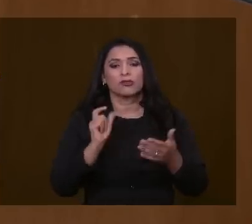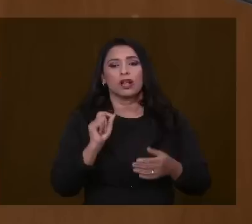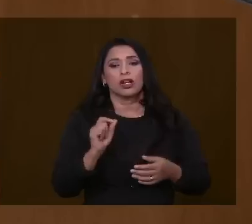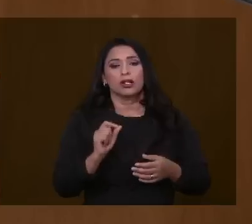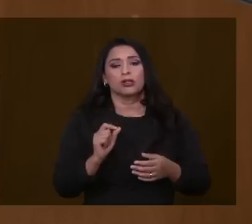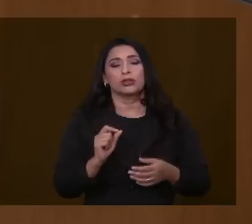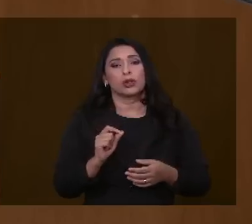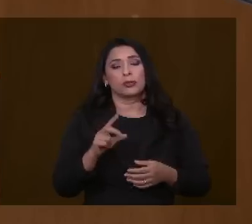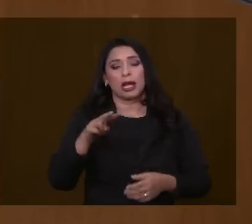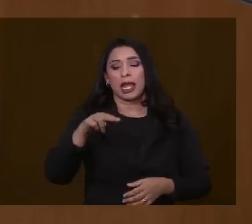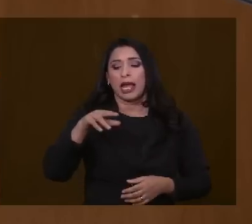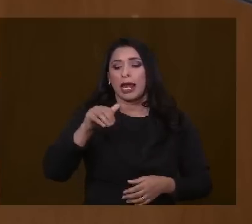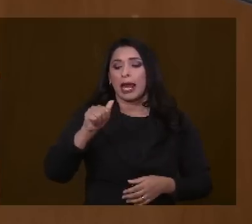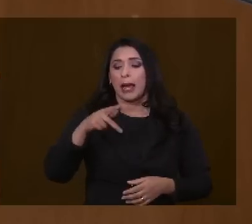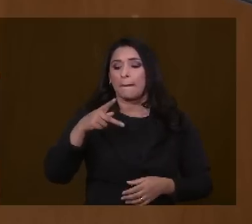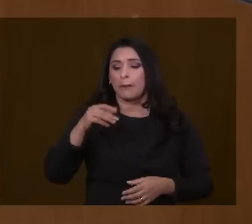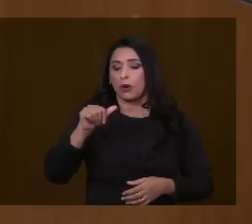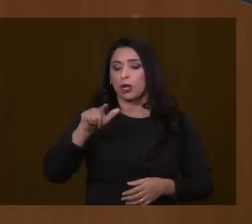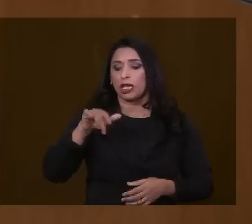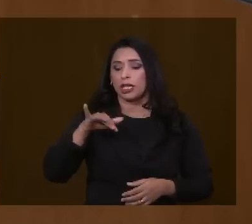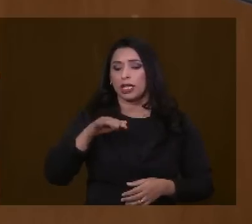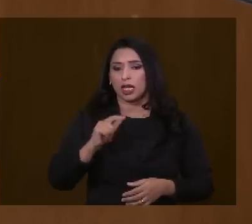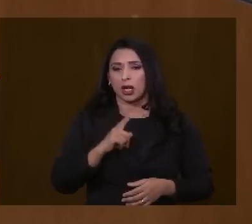por Napoleão em Waterloo.